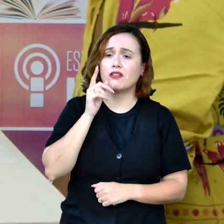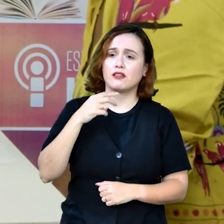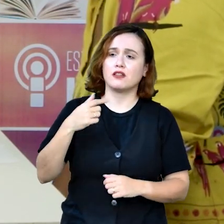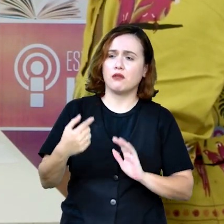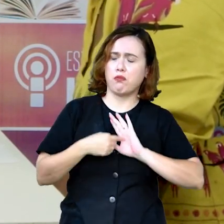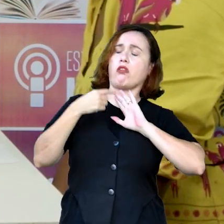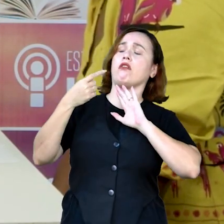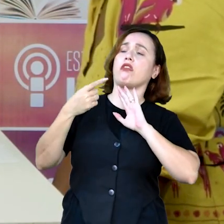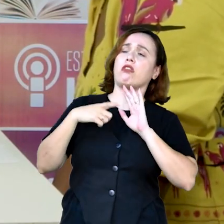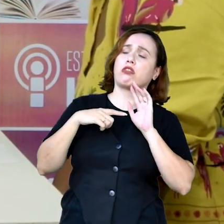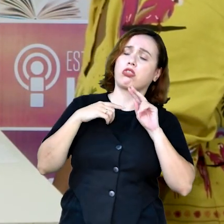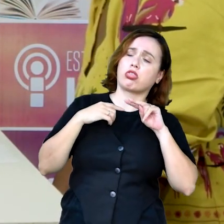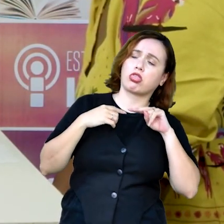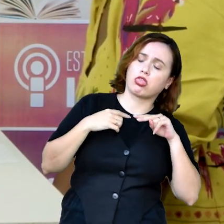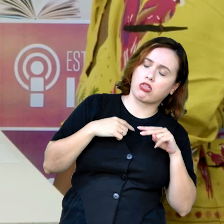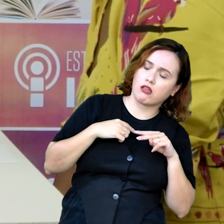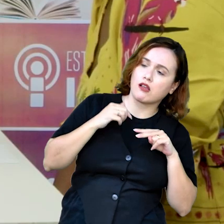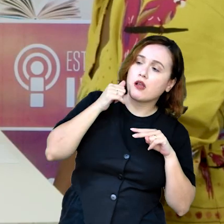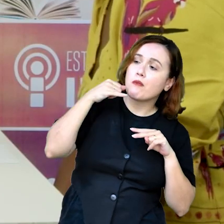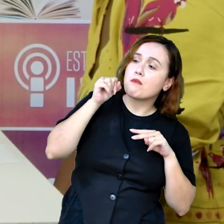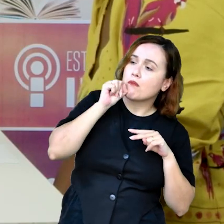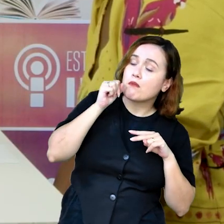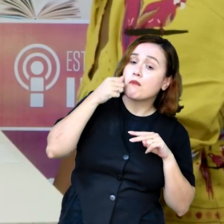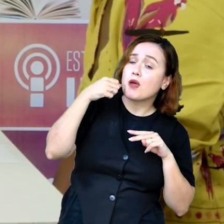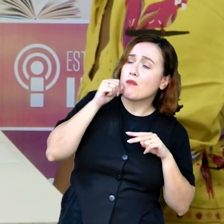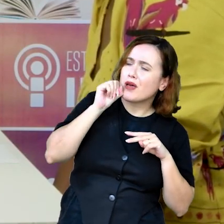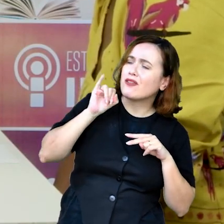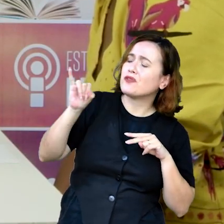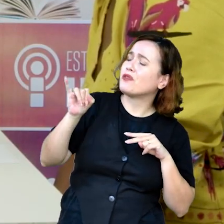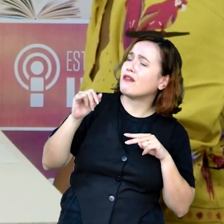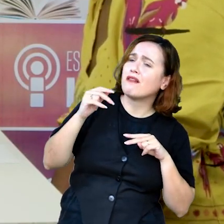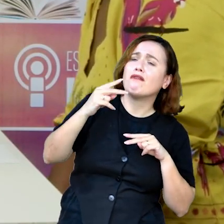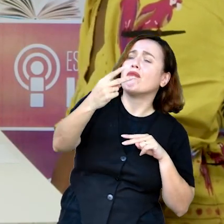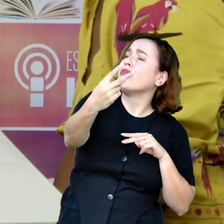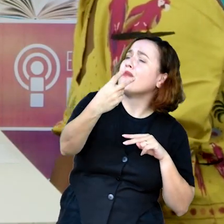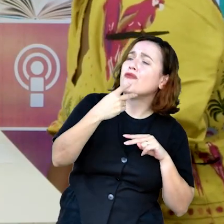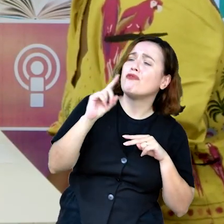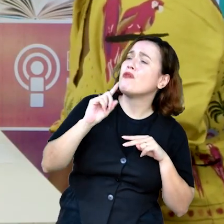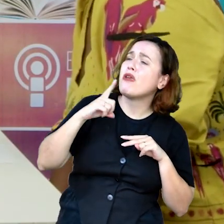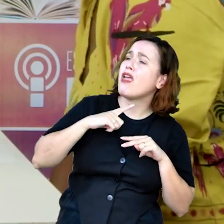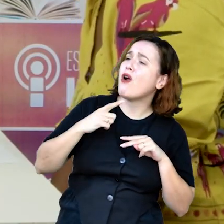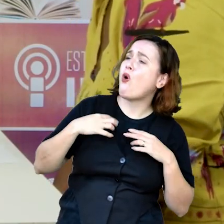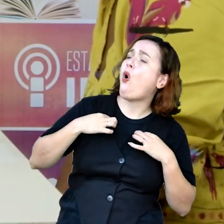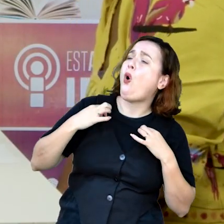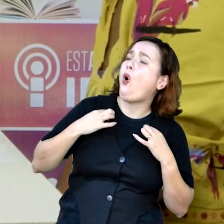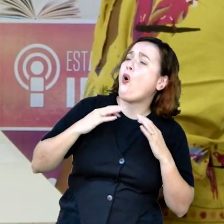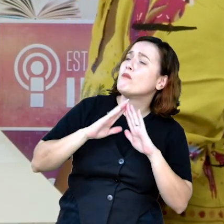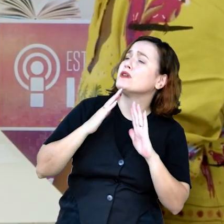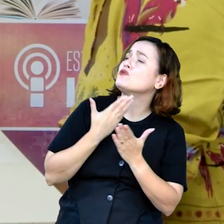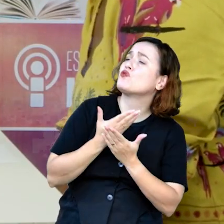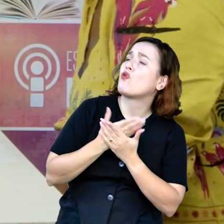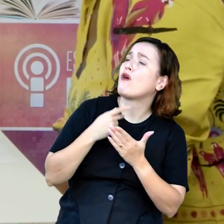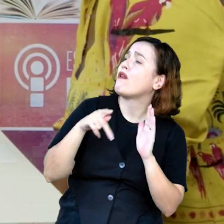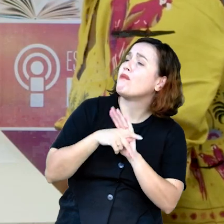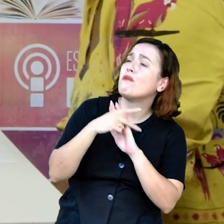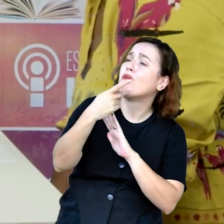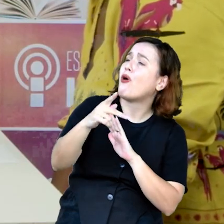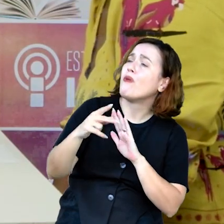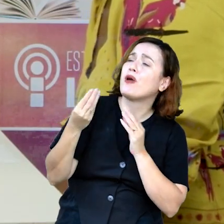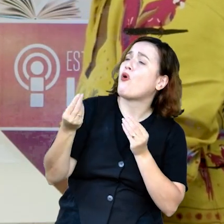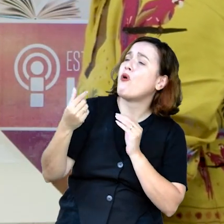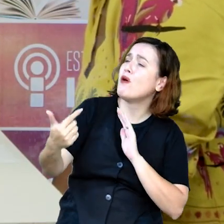Eu olho para essas mães e eu tenho força para continuar, porque eu penso, se essas mulheres que perderam seus filhos de maneira tão